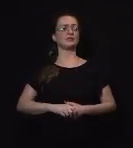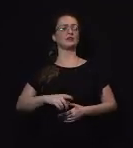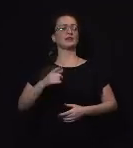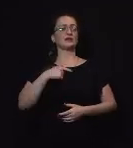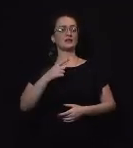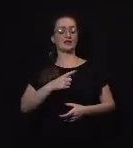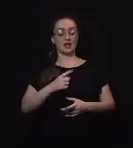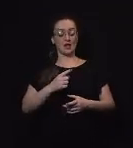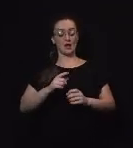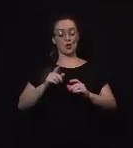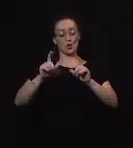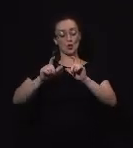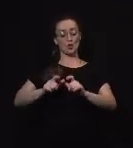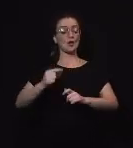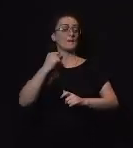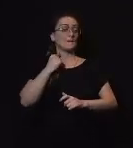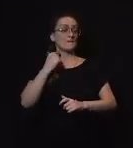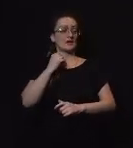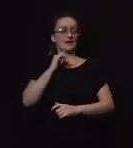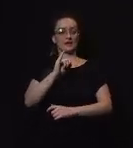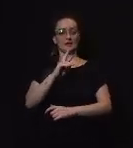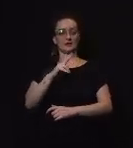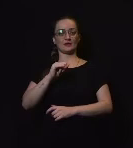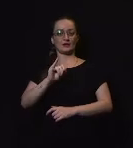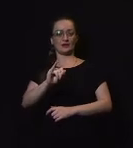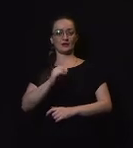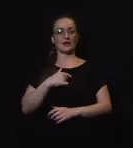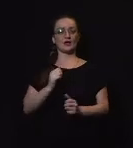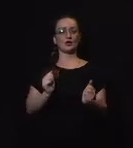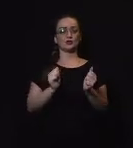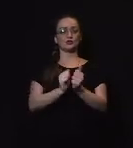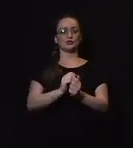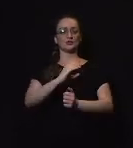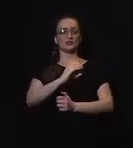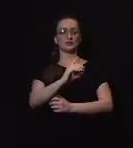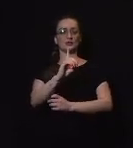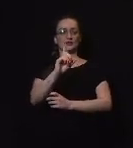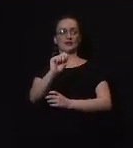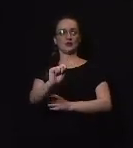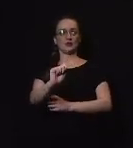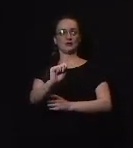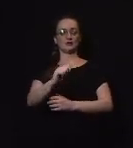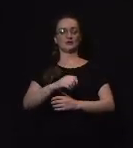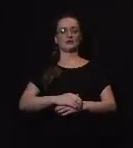interior de Minas Gerais, em parceria com a CBA, Companhia Brasileira de Alumínio.